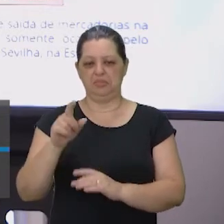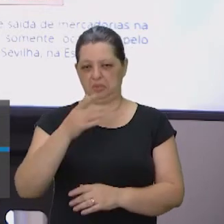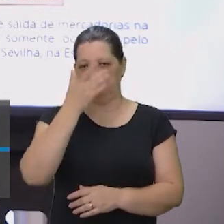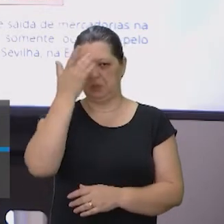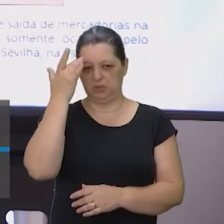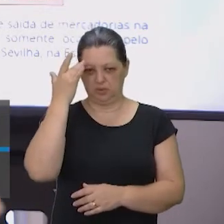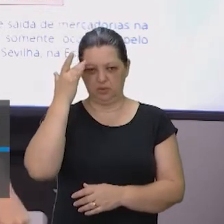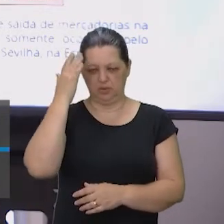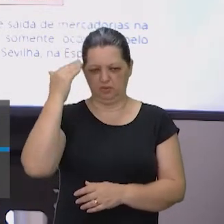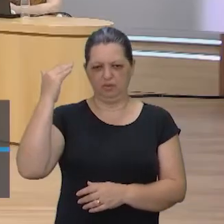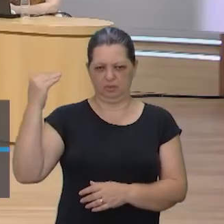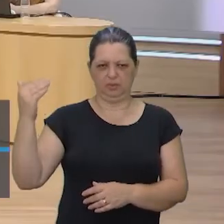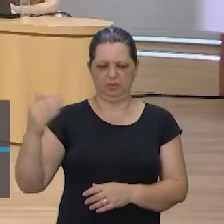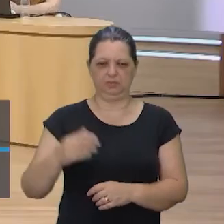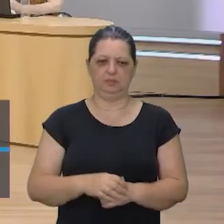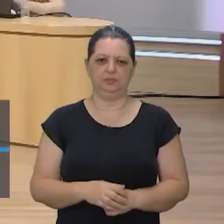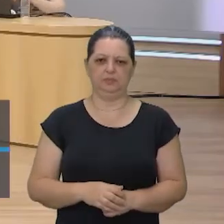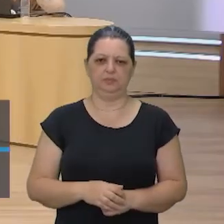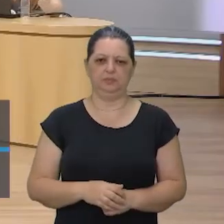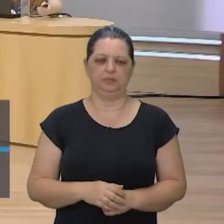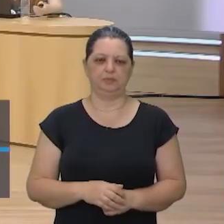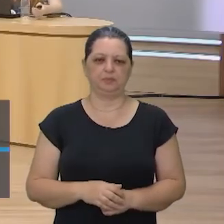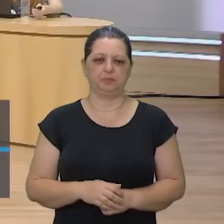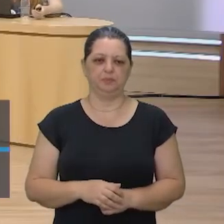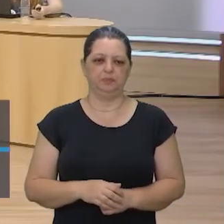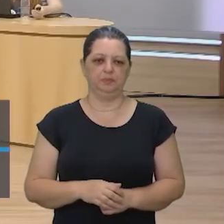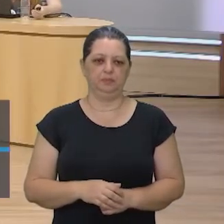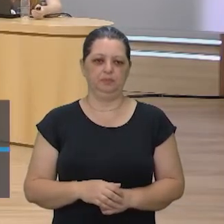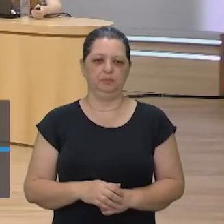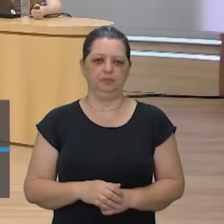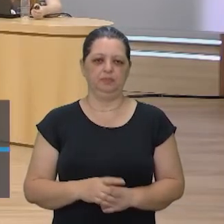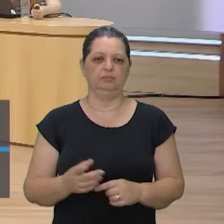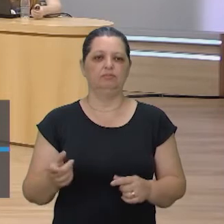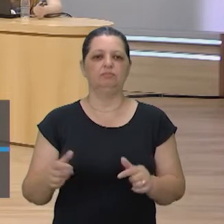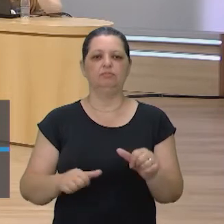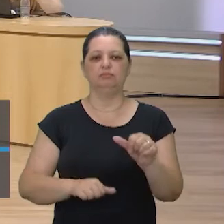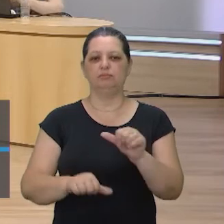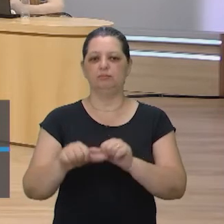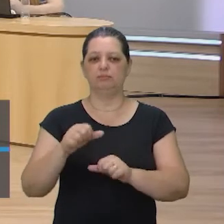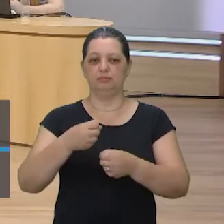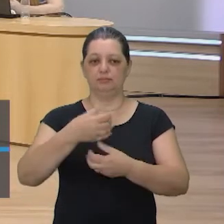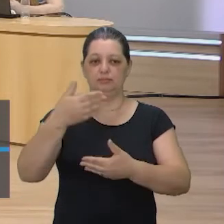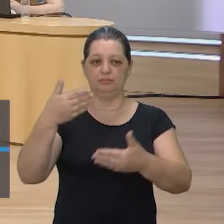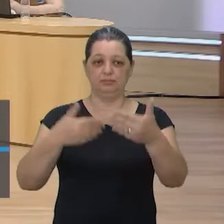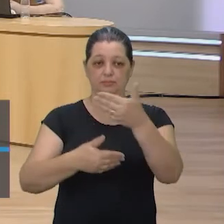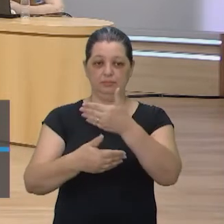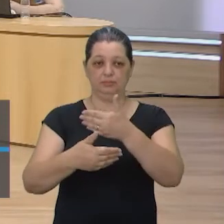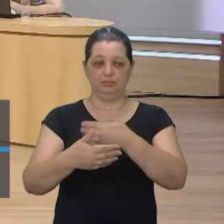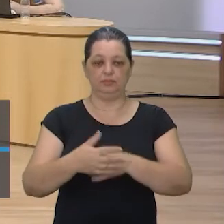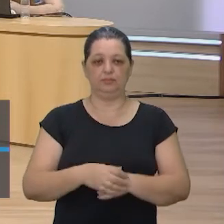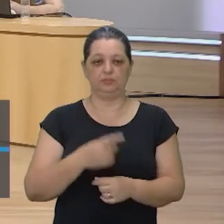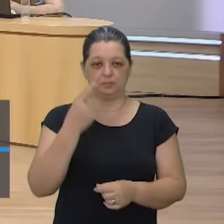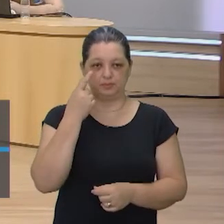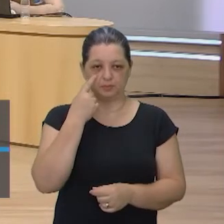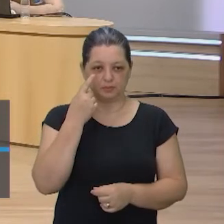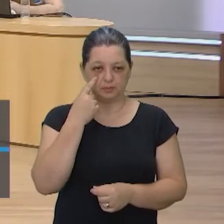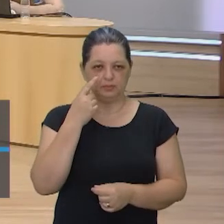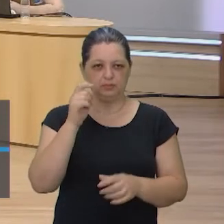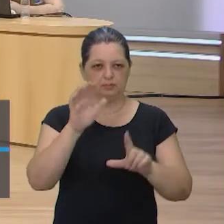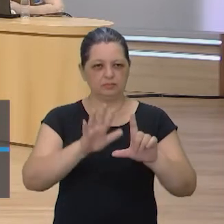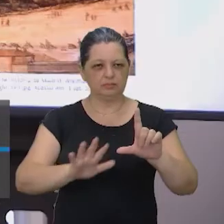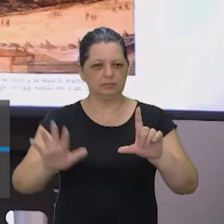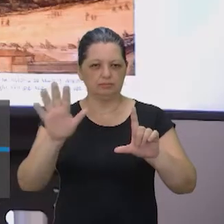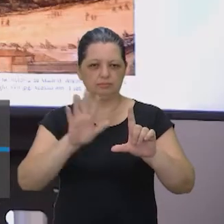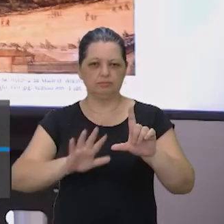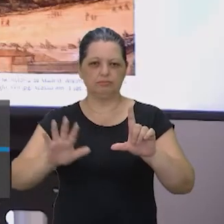né? Ganhou título de nobreza. Muito bem, vamos trocar agora o LED. Né, a gente está vendo aqui algumas imagens